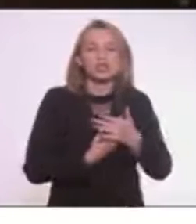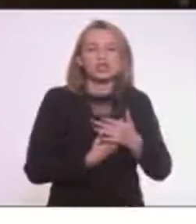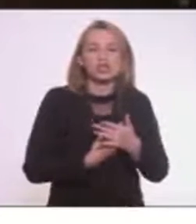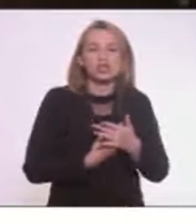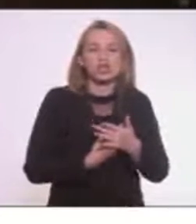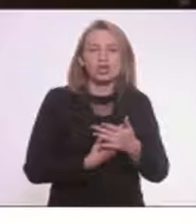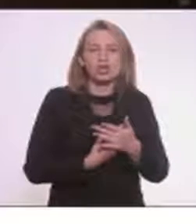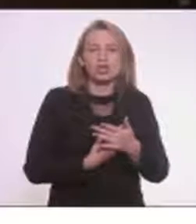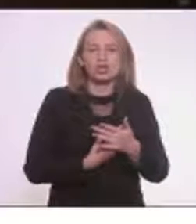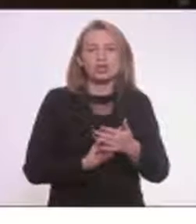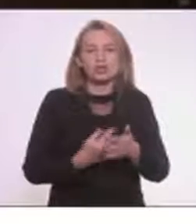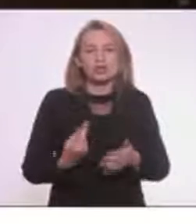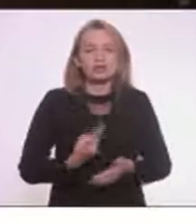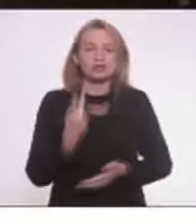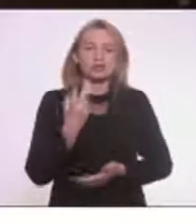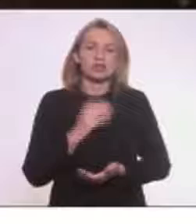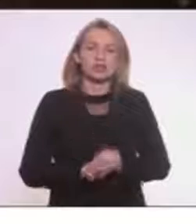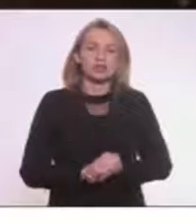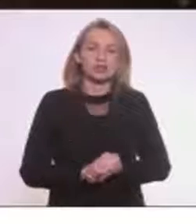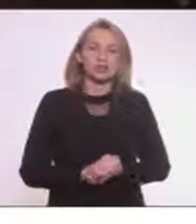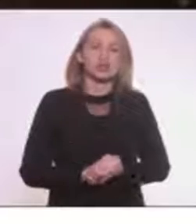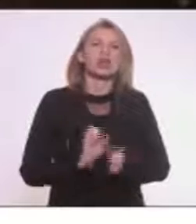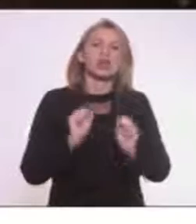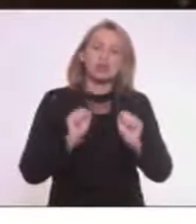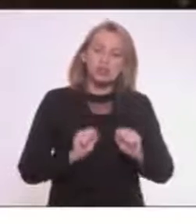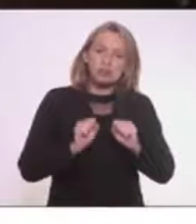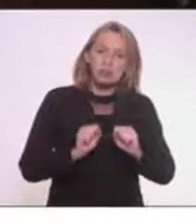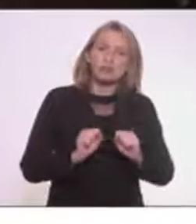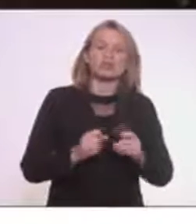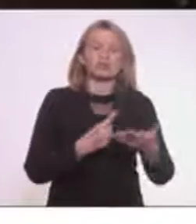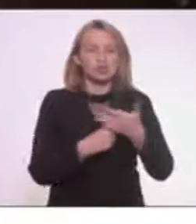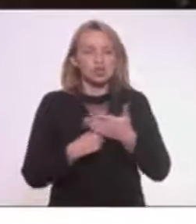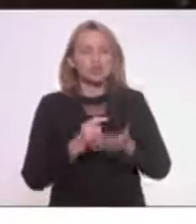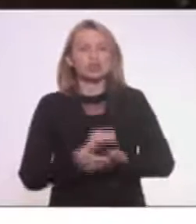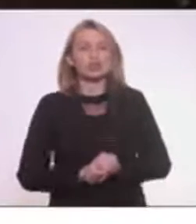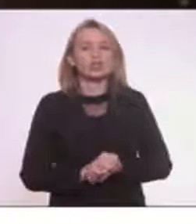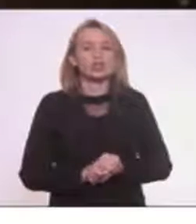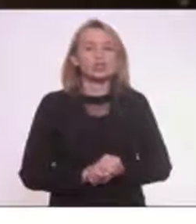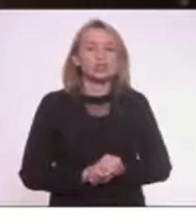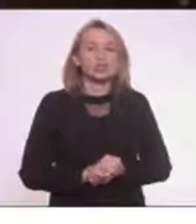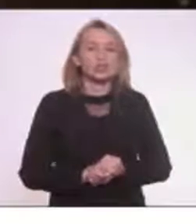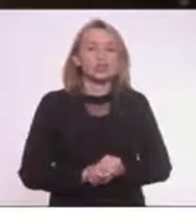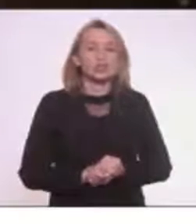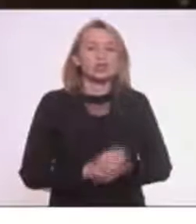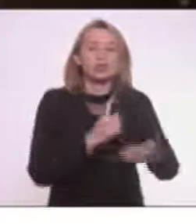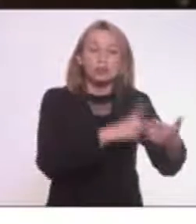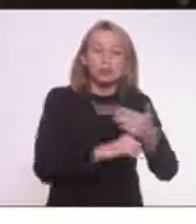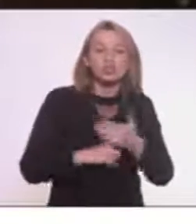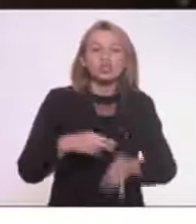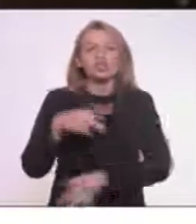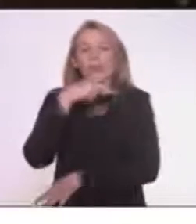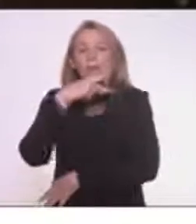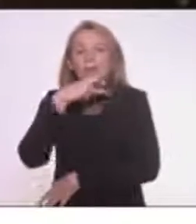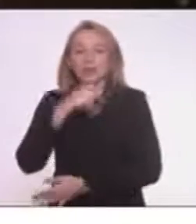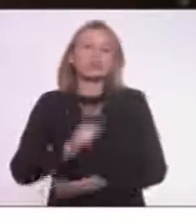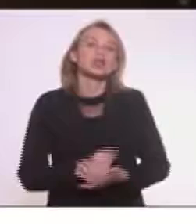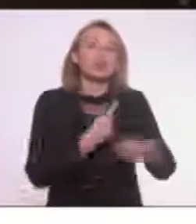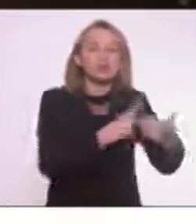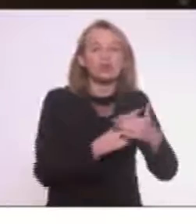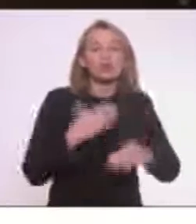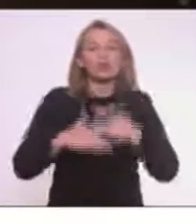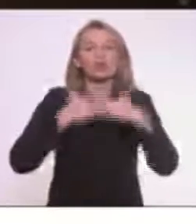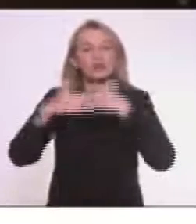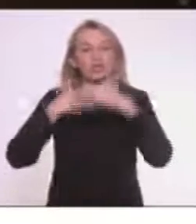mérito que a gente possa estar defendendo. É defender o parlamento, é defender o